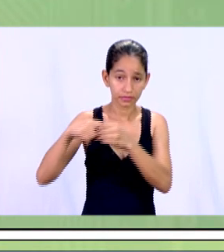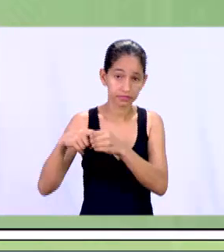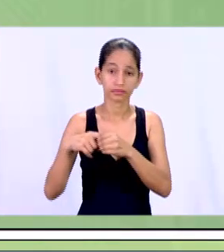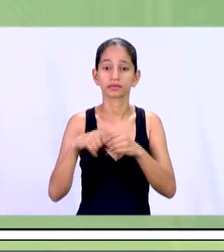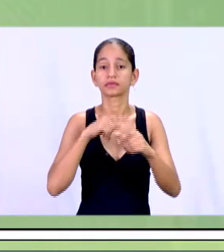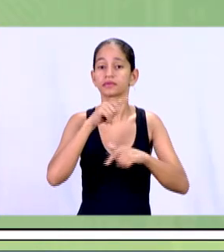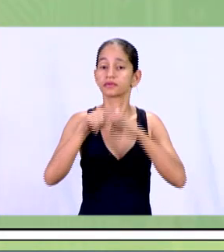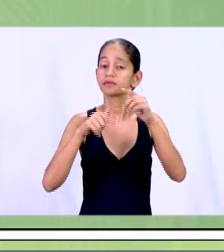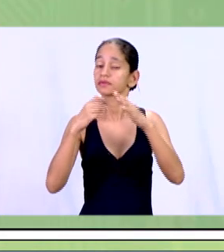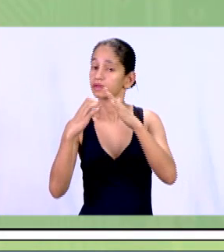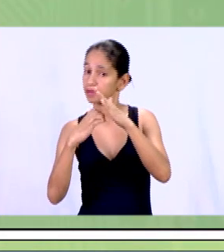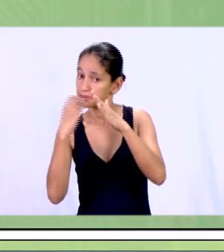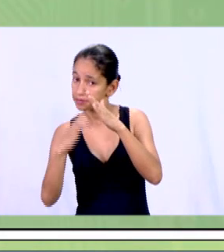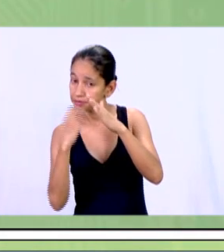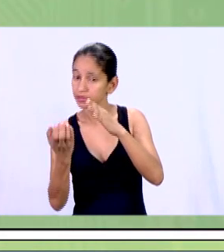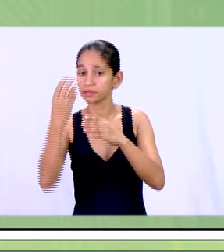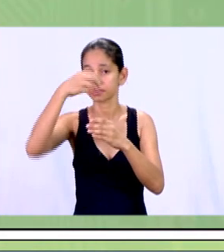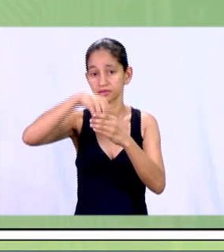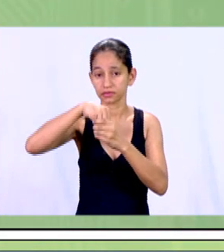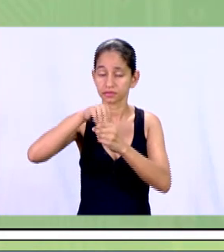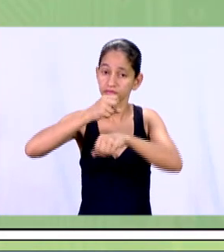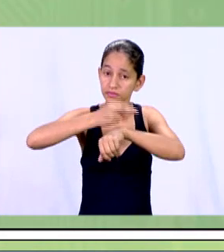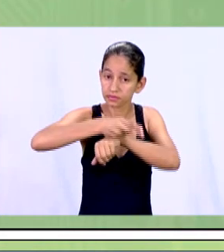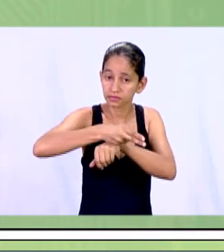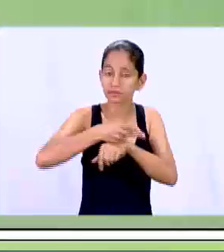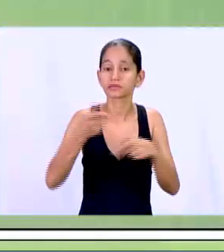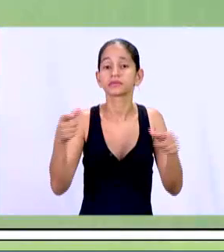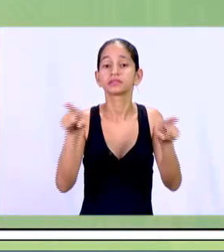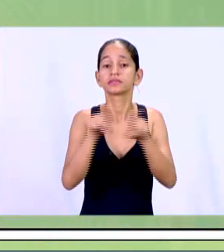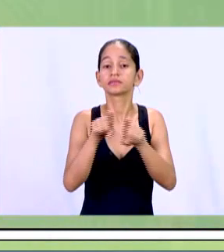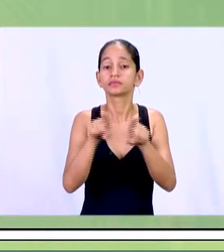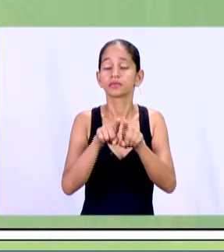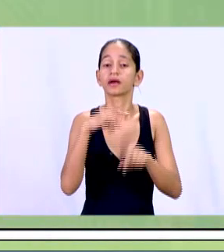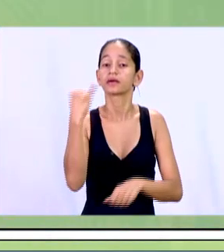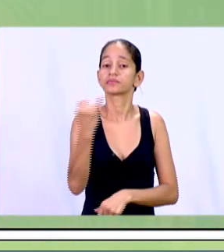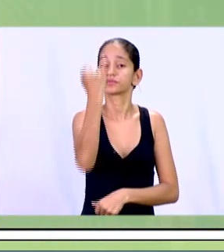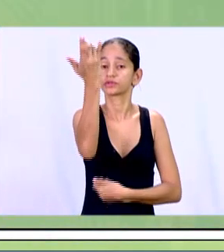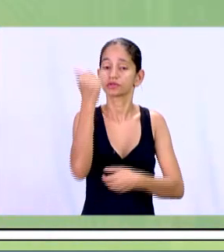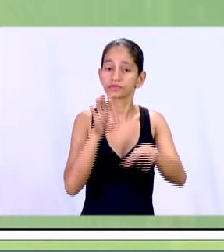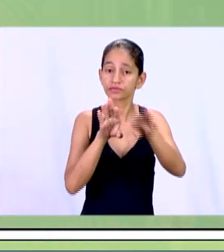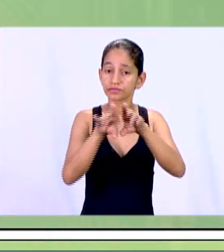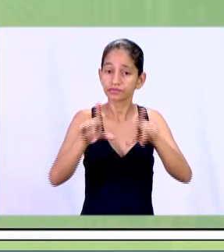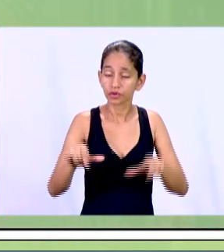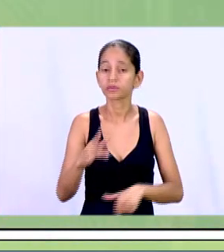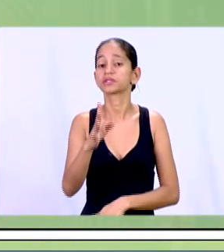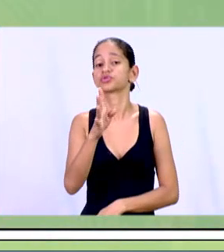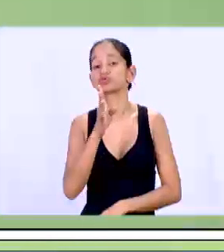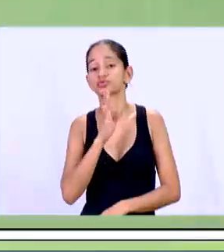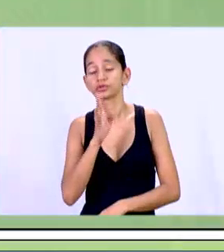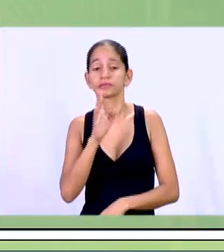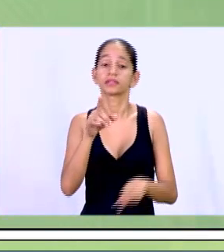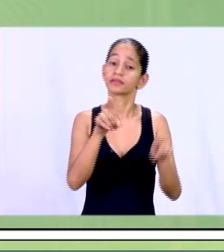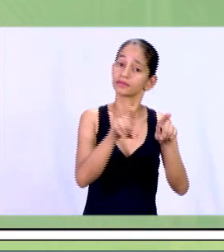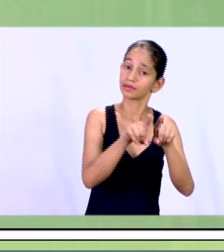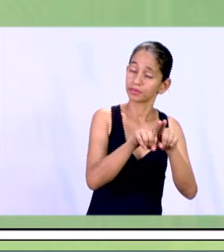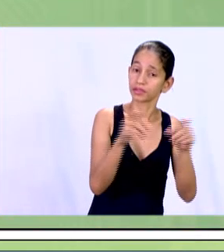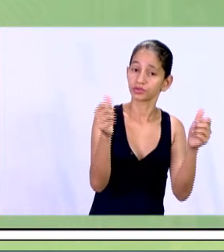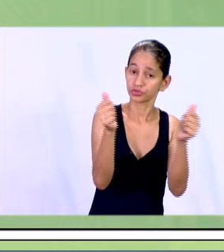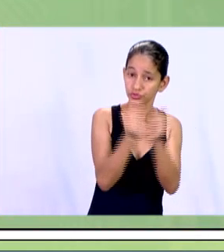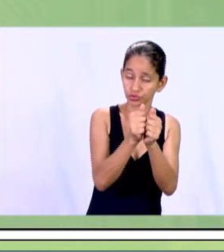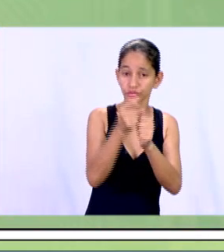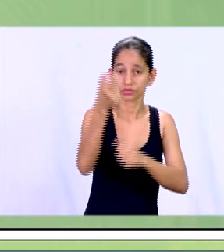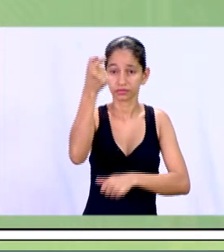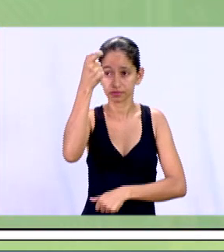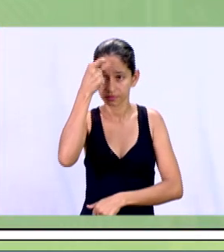uma formação de um perfil profissional, ou seja, a formação técnica e moral. Aqui eu quero parar